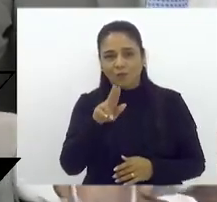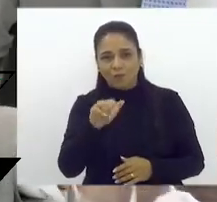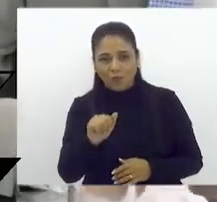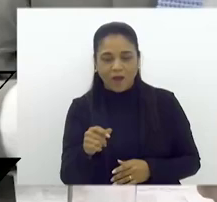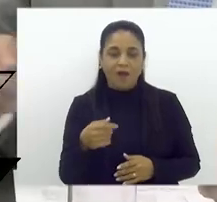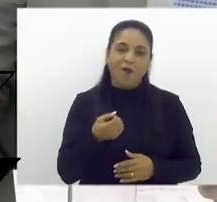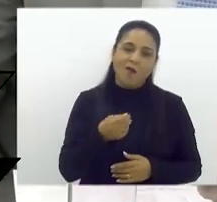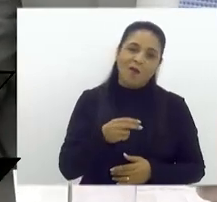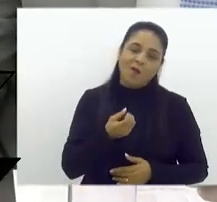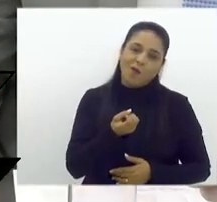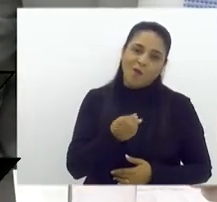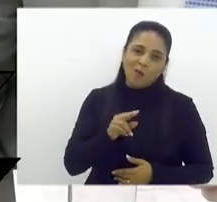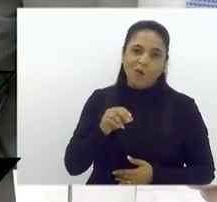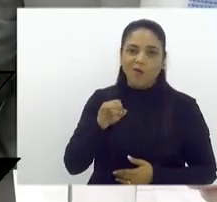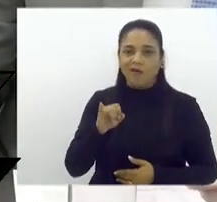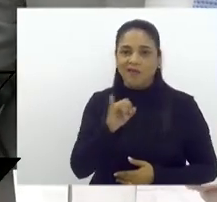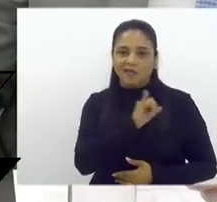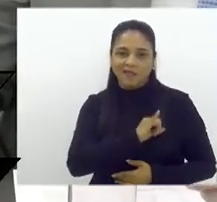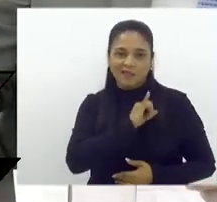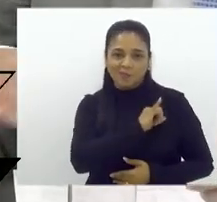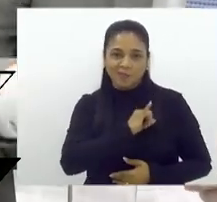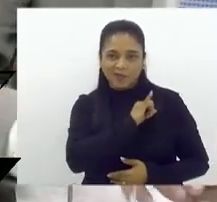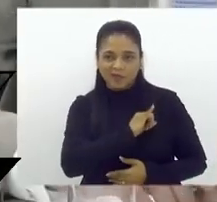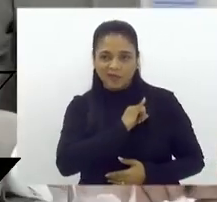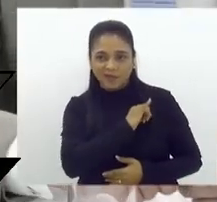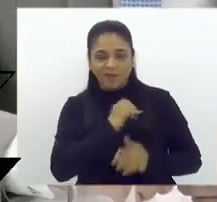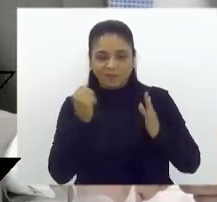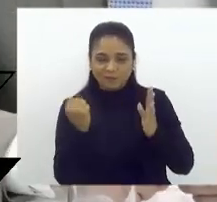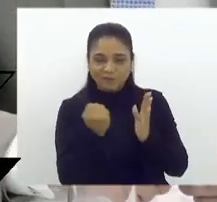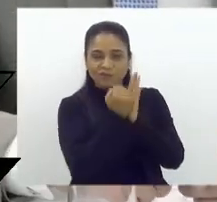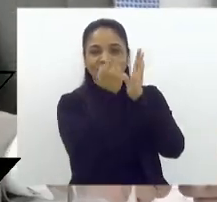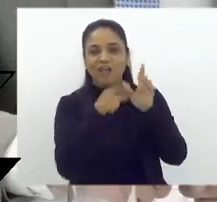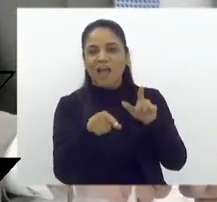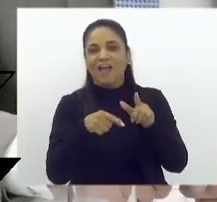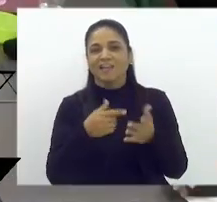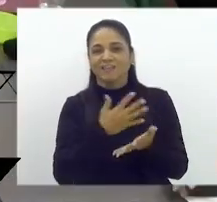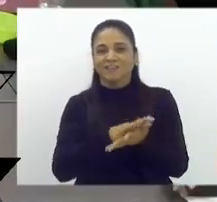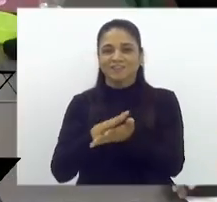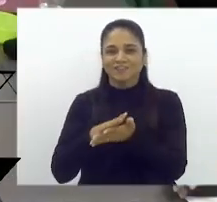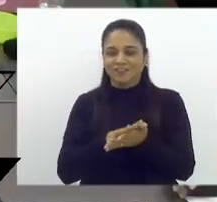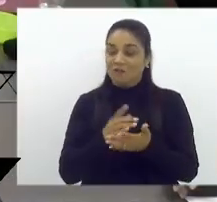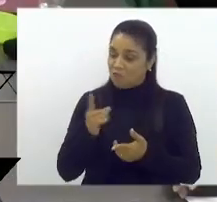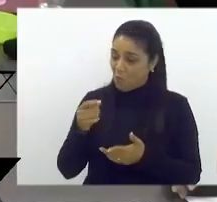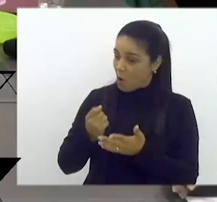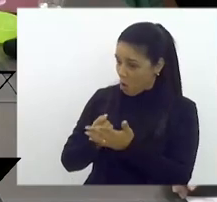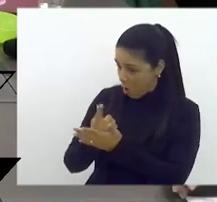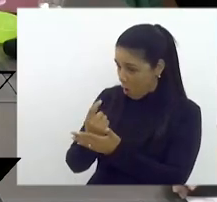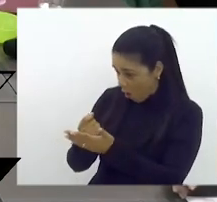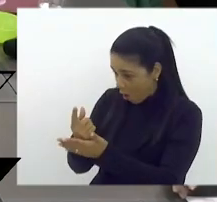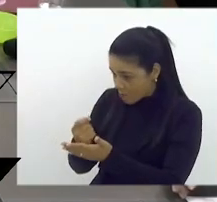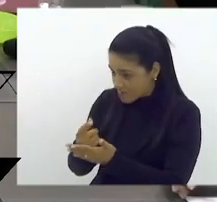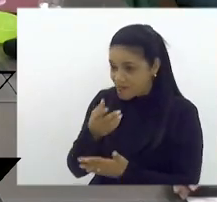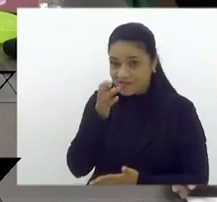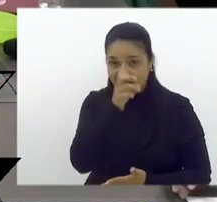fruto principal de destaque. Eu já queria pedir ao presidente também para que comprasse lá a Laranja de Tanguá e Itaboraí, então,